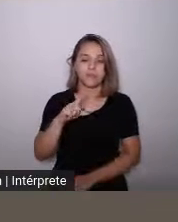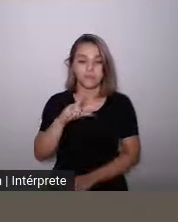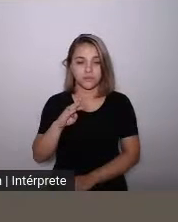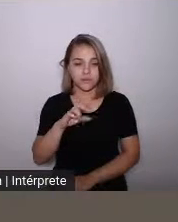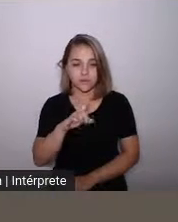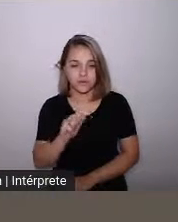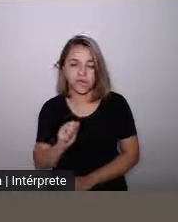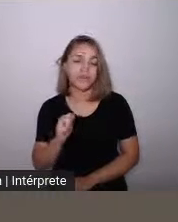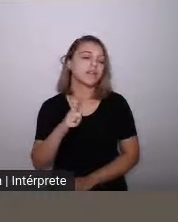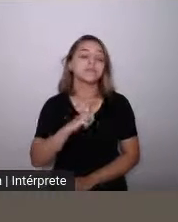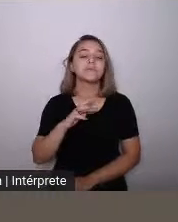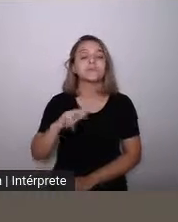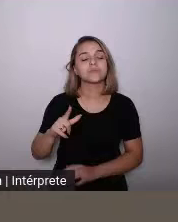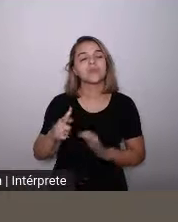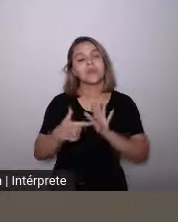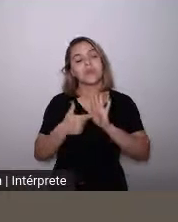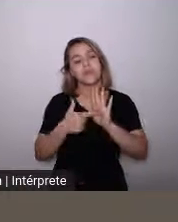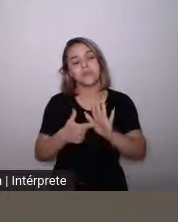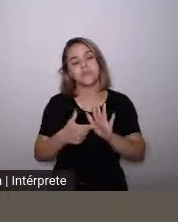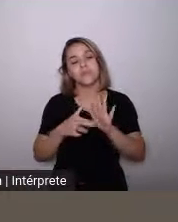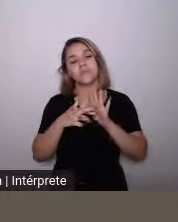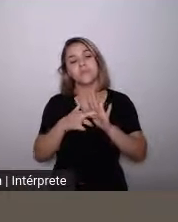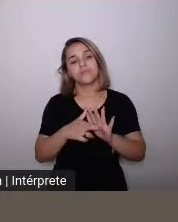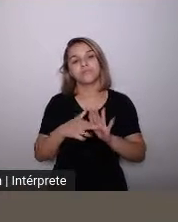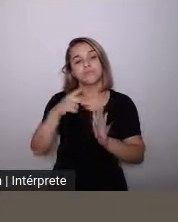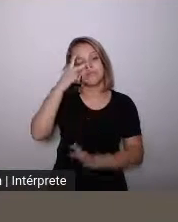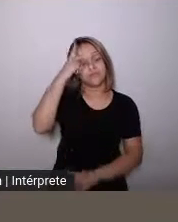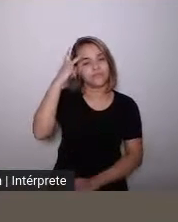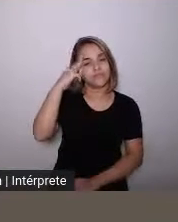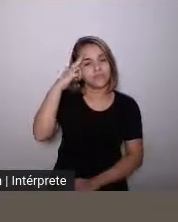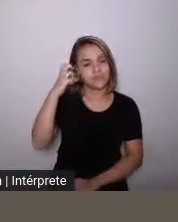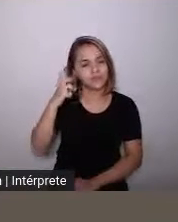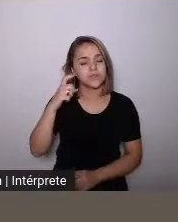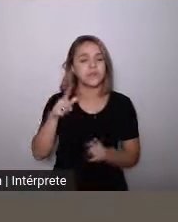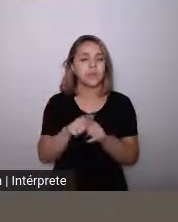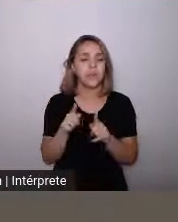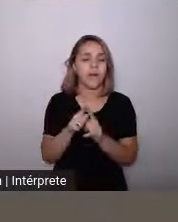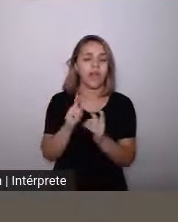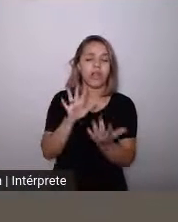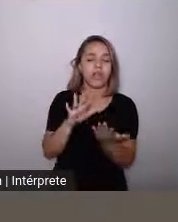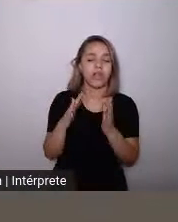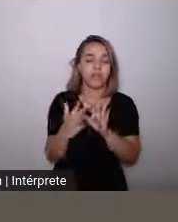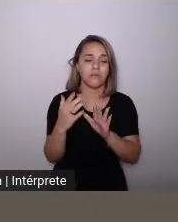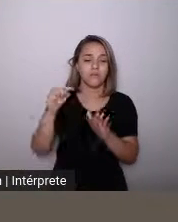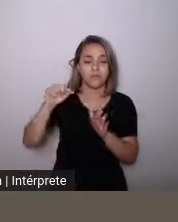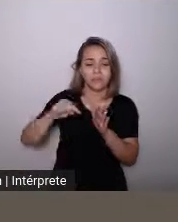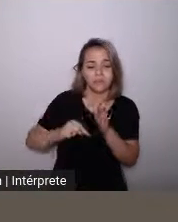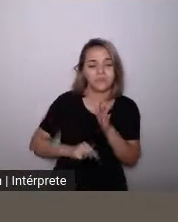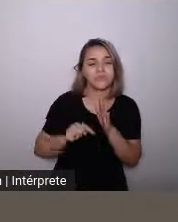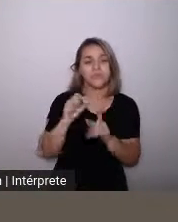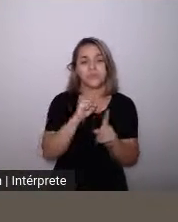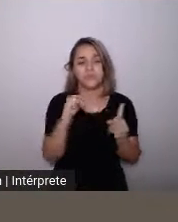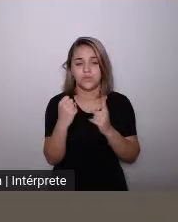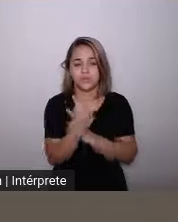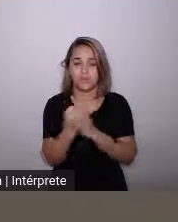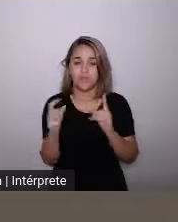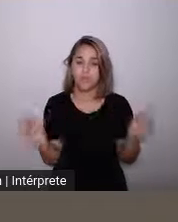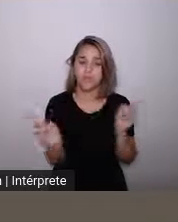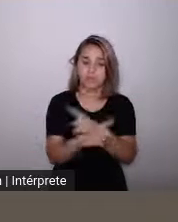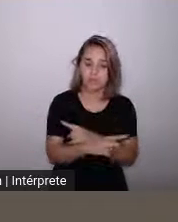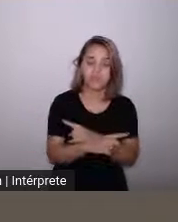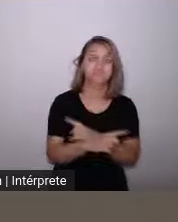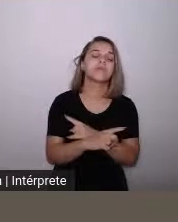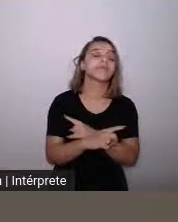intelectuais, marcadamente influenciados pelo positivismo, uma profunda transformação na sociedade. Ao contrário, acentuaram-se